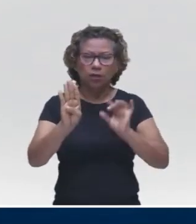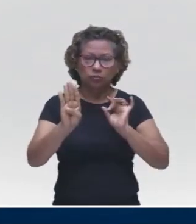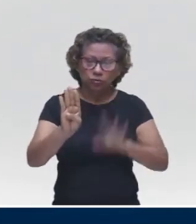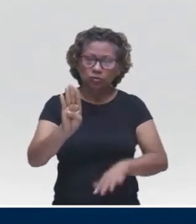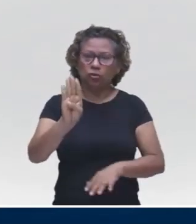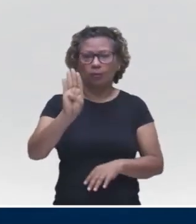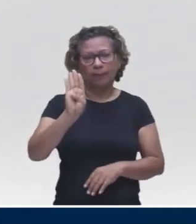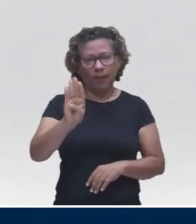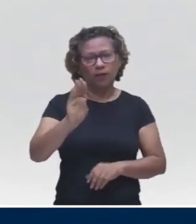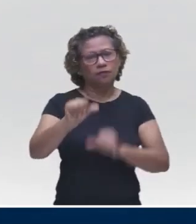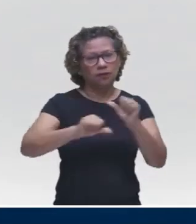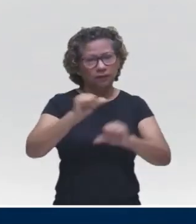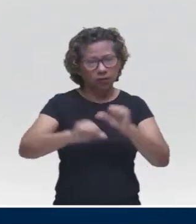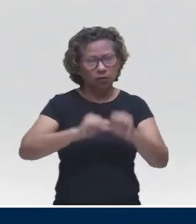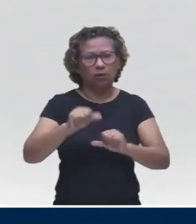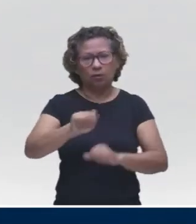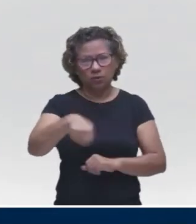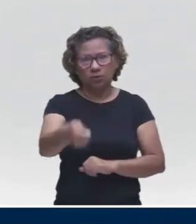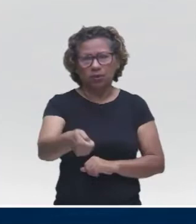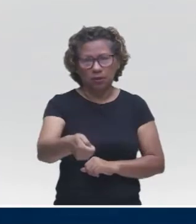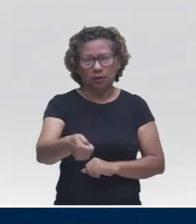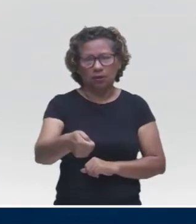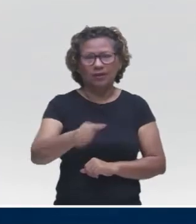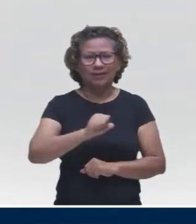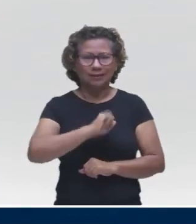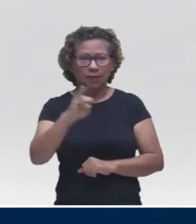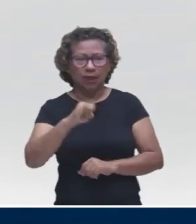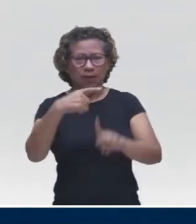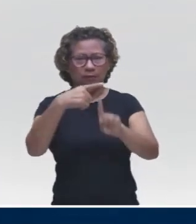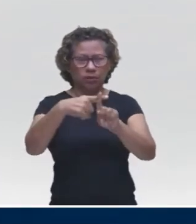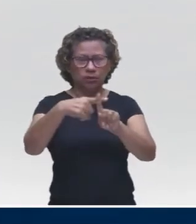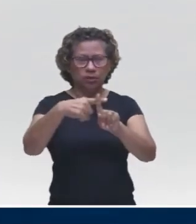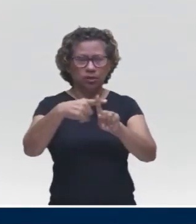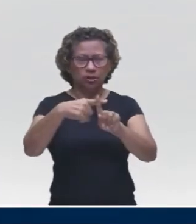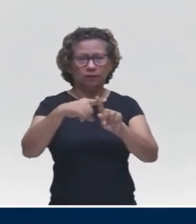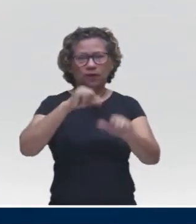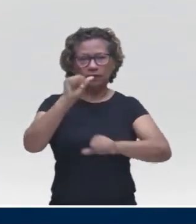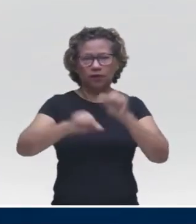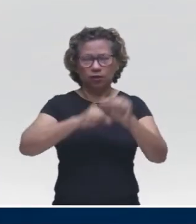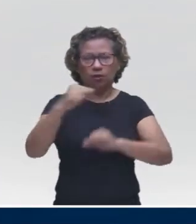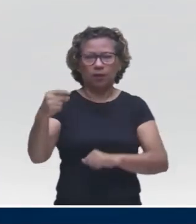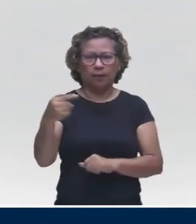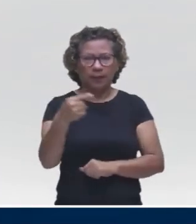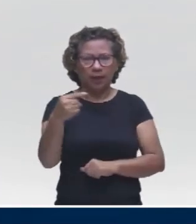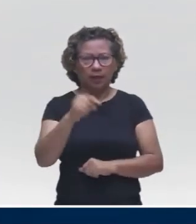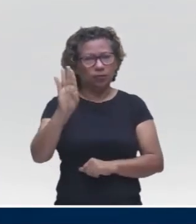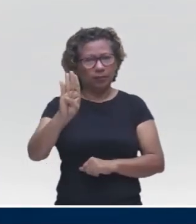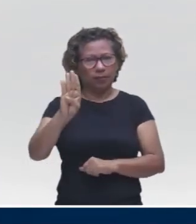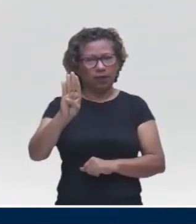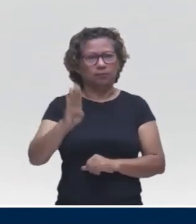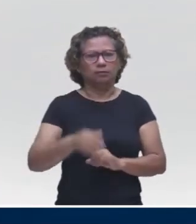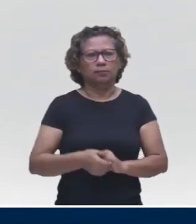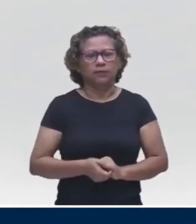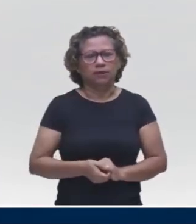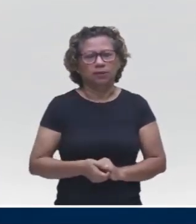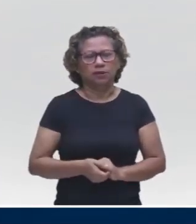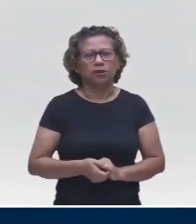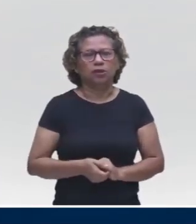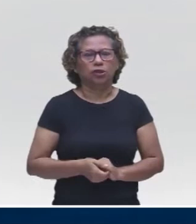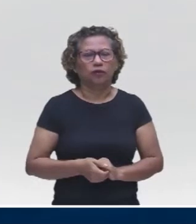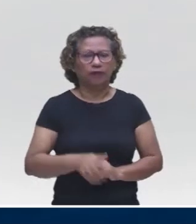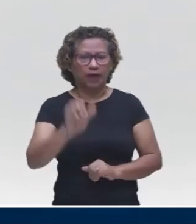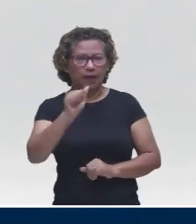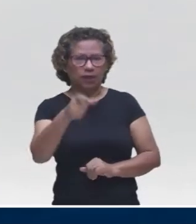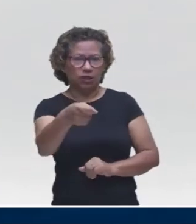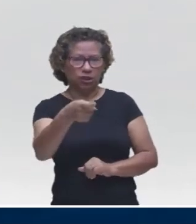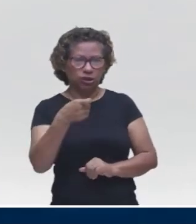vai inverter o sinal. Então, ele passa a ser menos b. E a expressão fica ax igual a menos